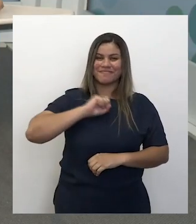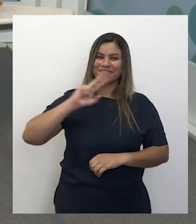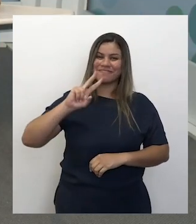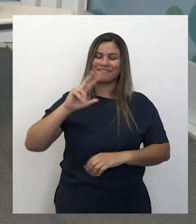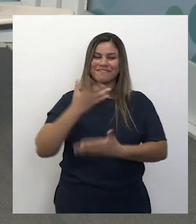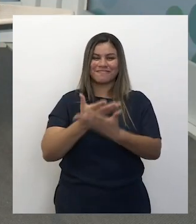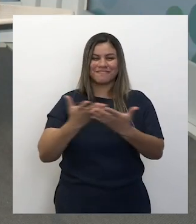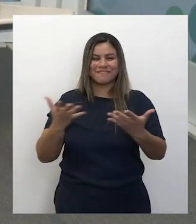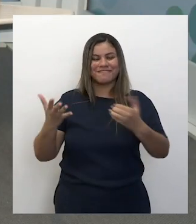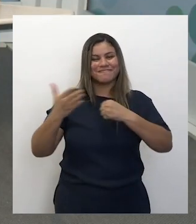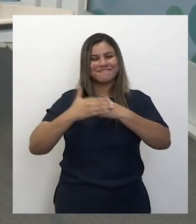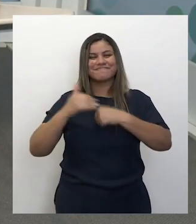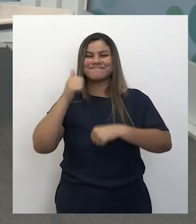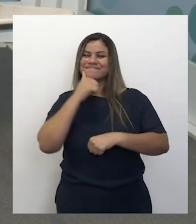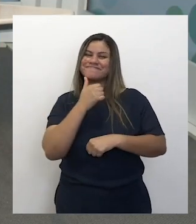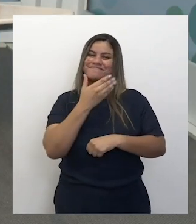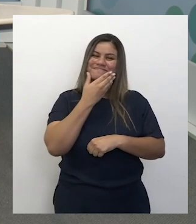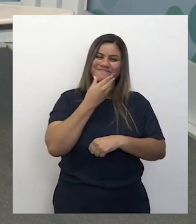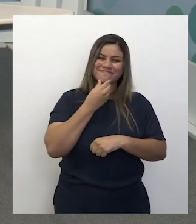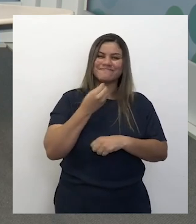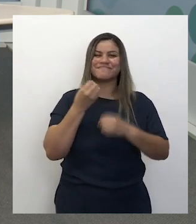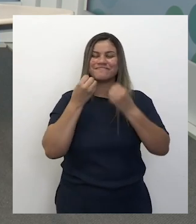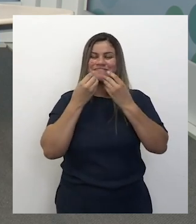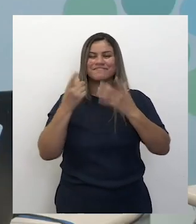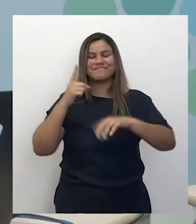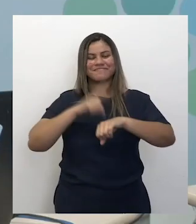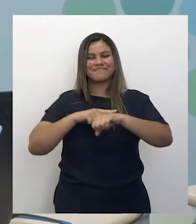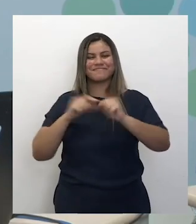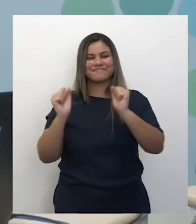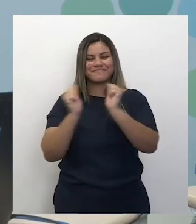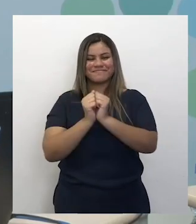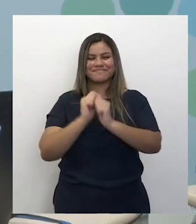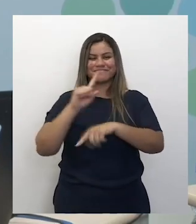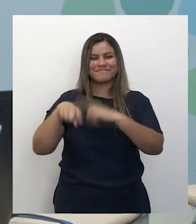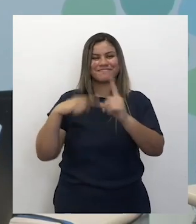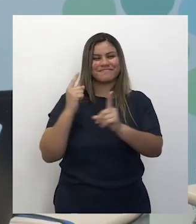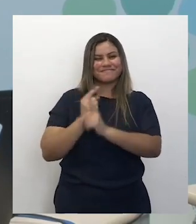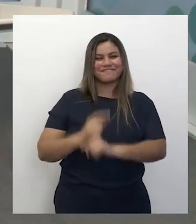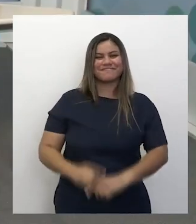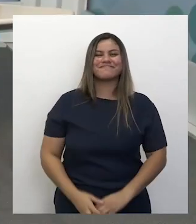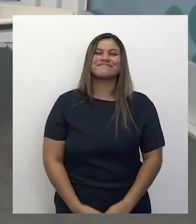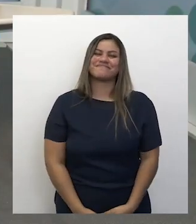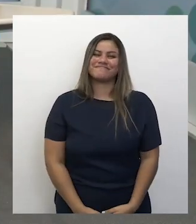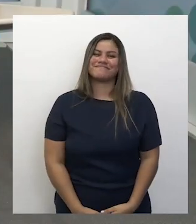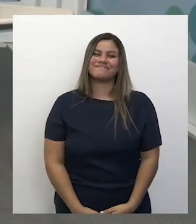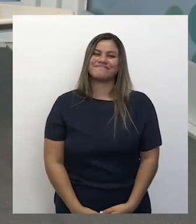meus queridos, minhas queridas. Muito bom passar esse tempo com vocês e até a próxima.